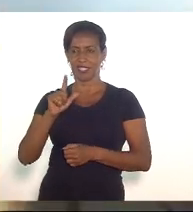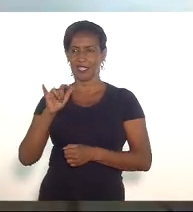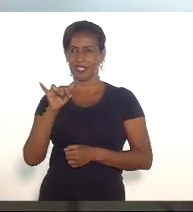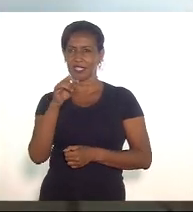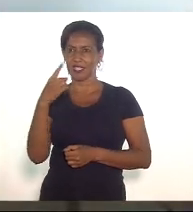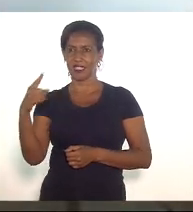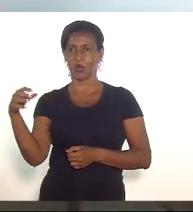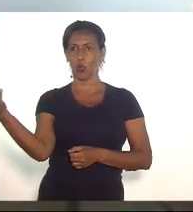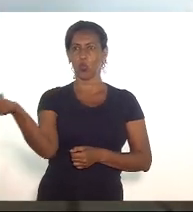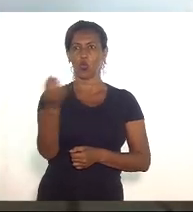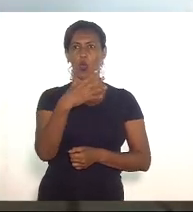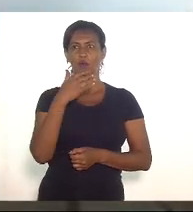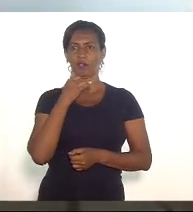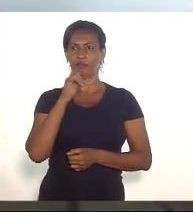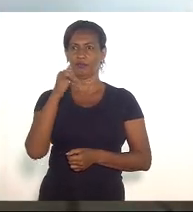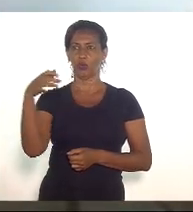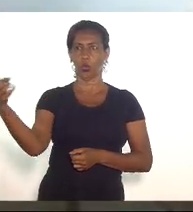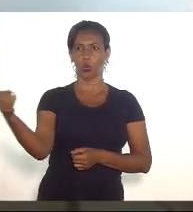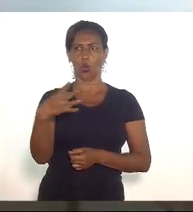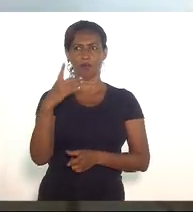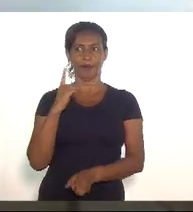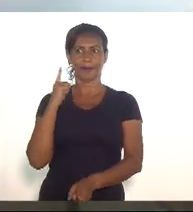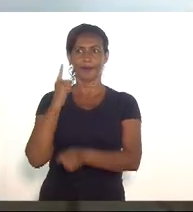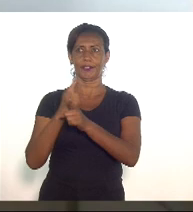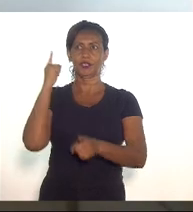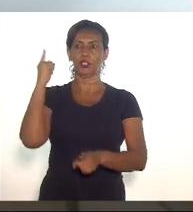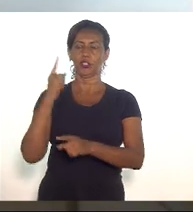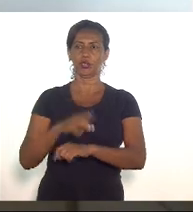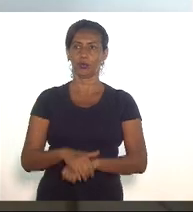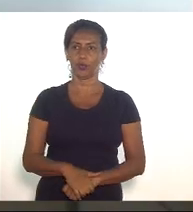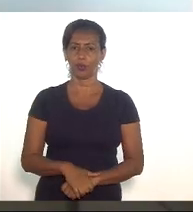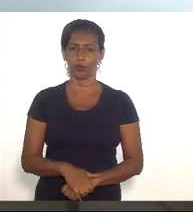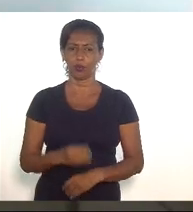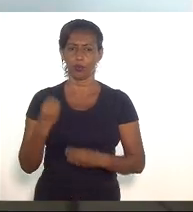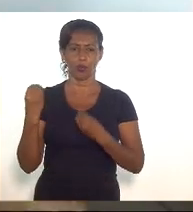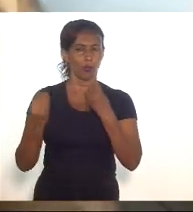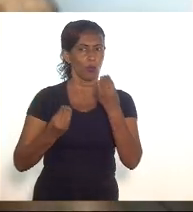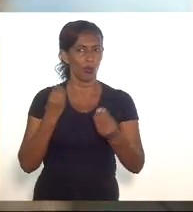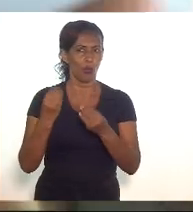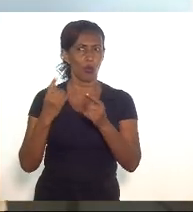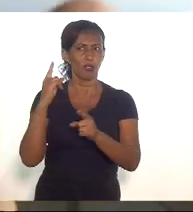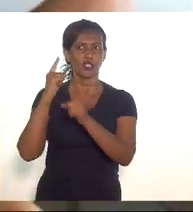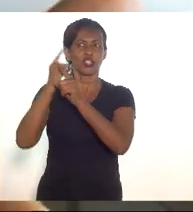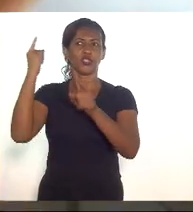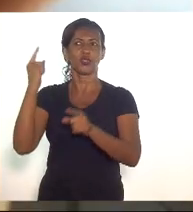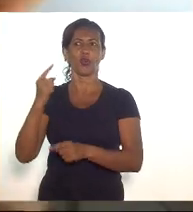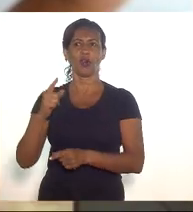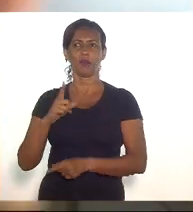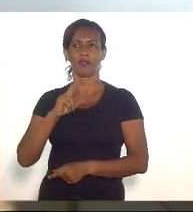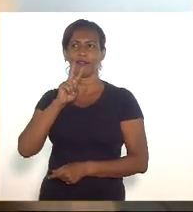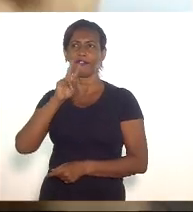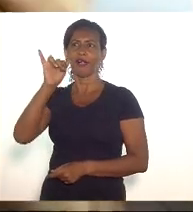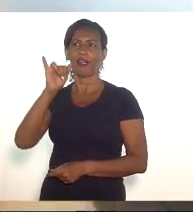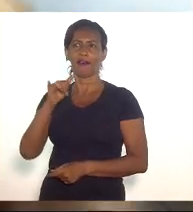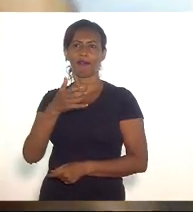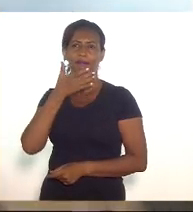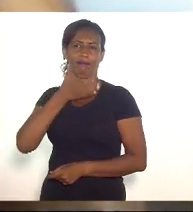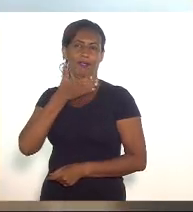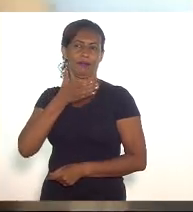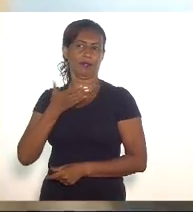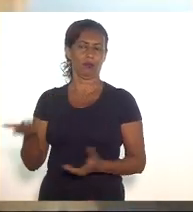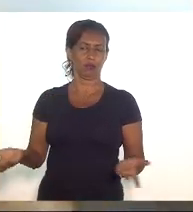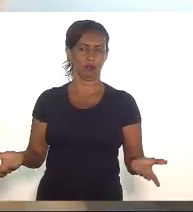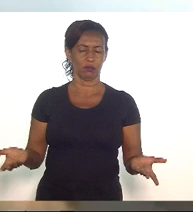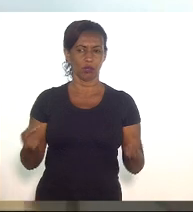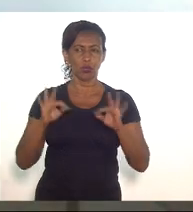novas termoelétricas nesse país. Se descobriu, como a gente descobre que vai ter Natal. Todo mundo